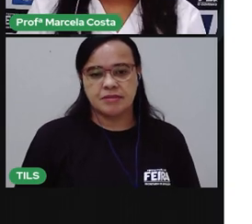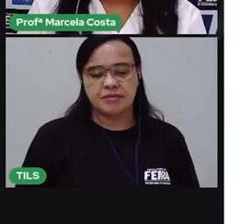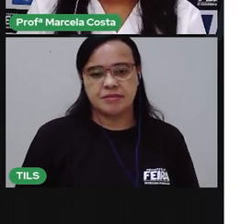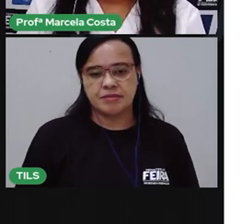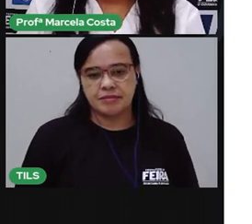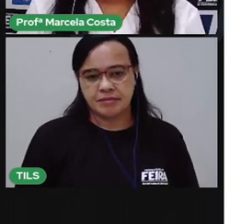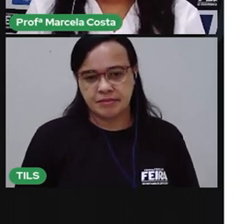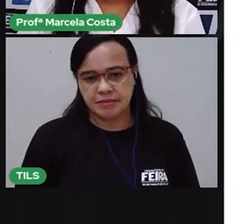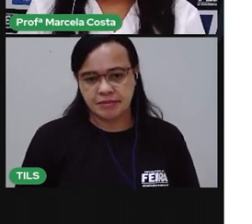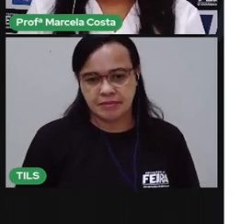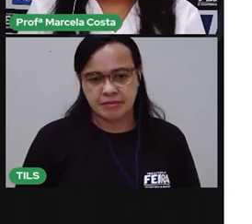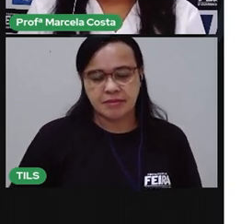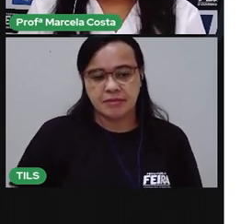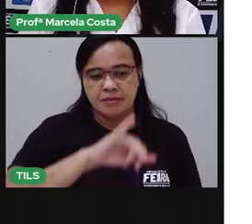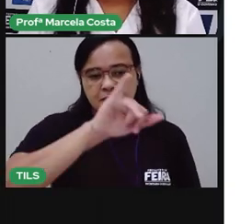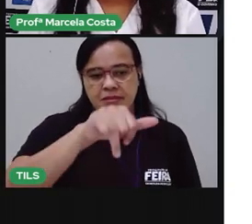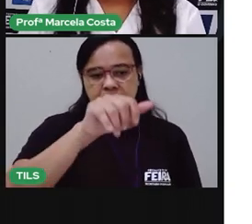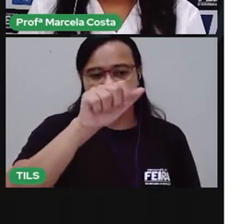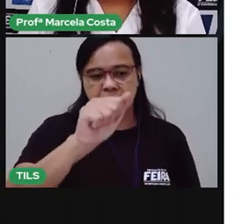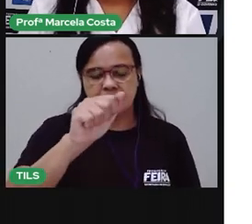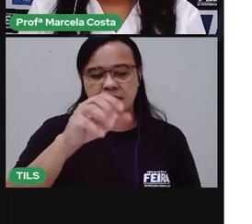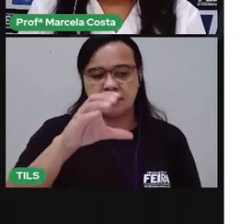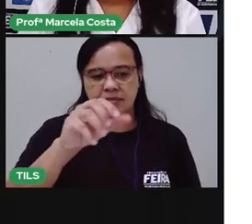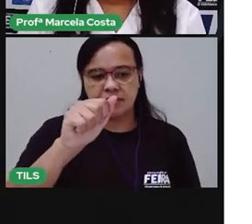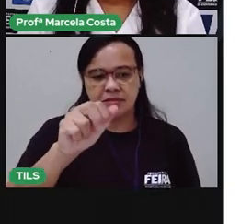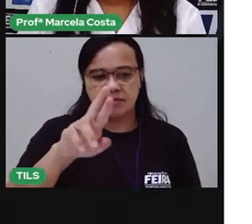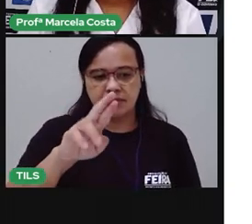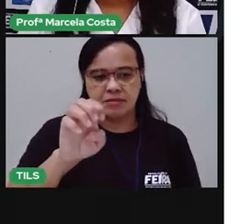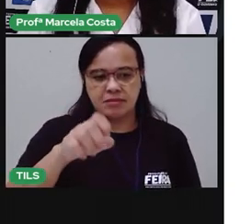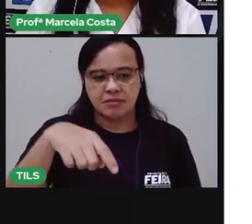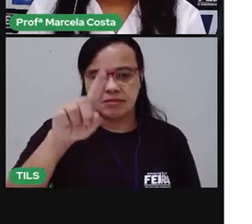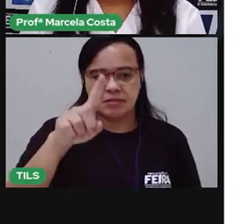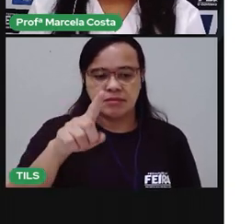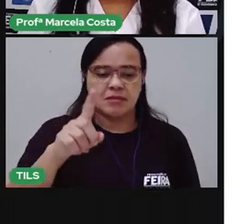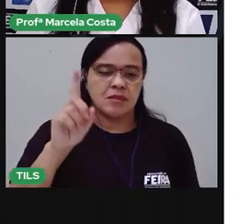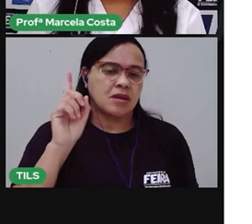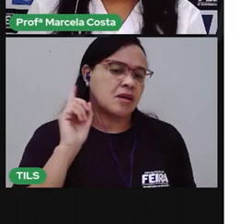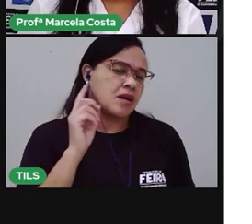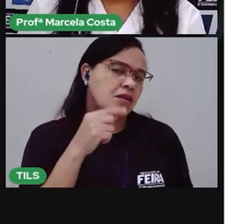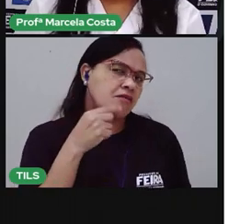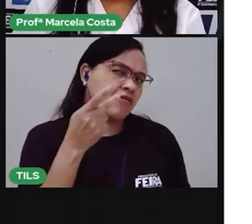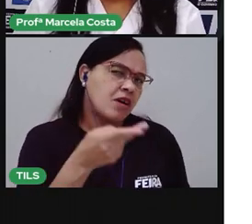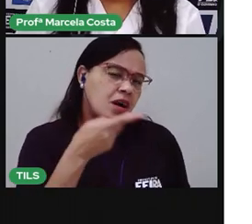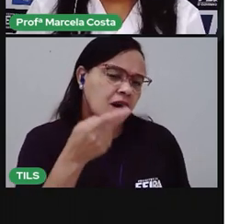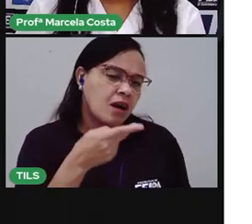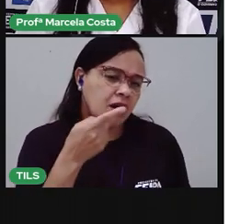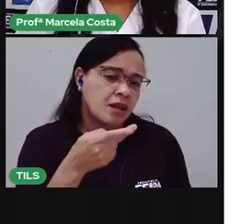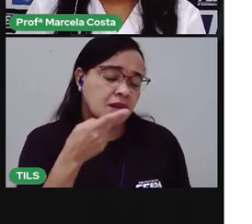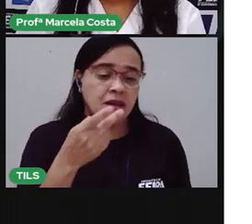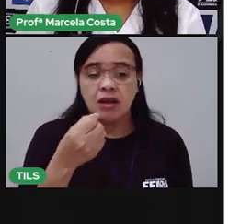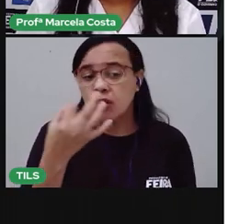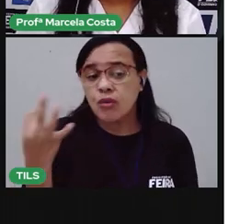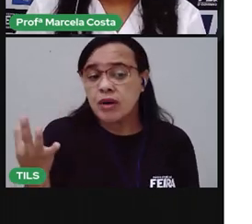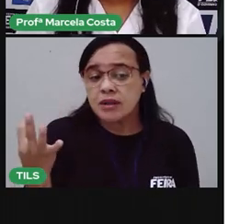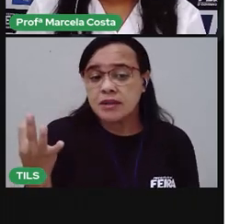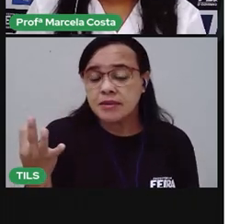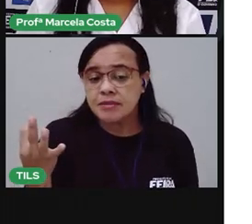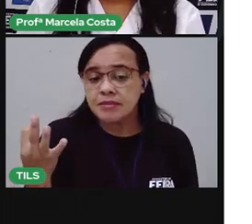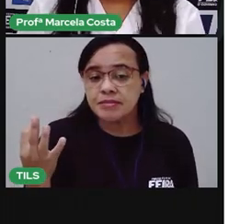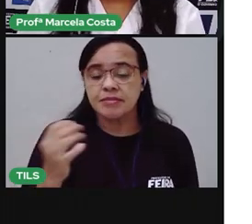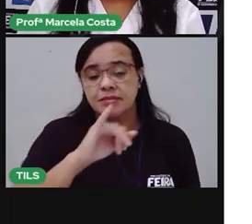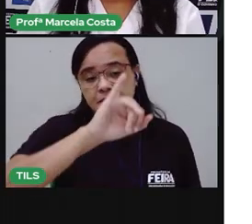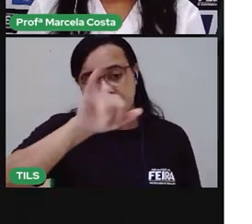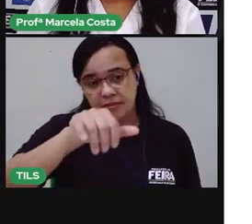palavrinhas aqui jacaré quantas vezes se abriu a boca jacaré